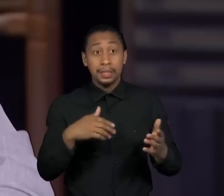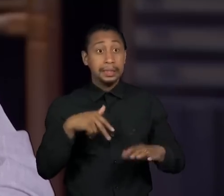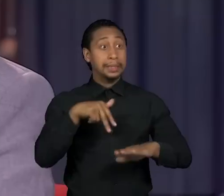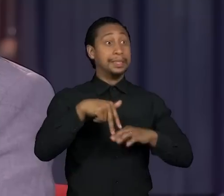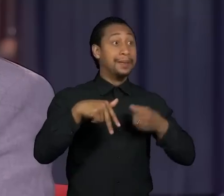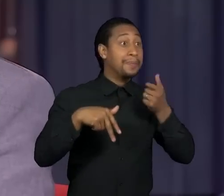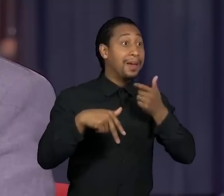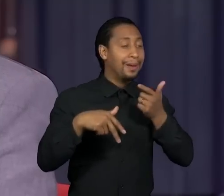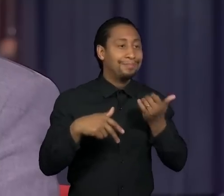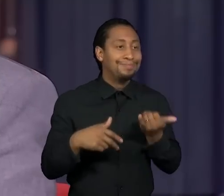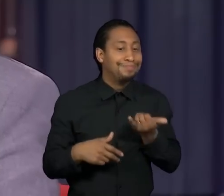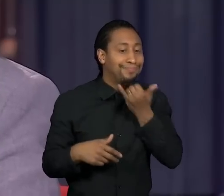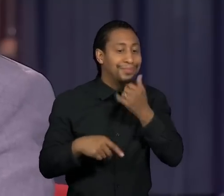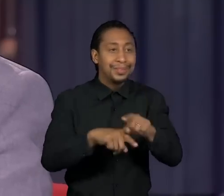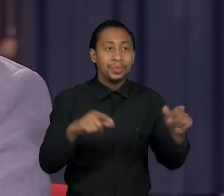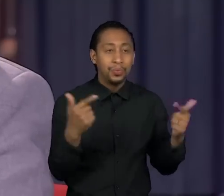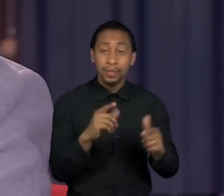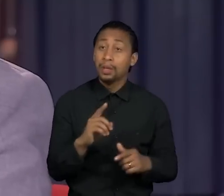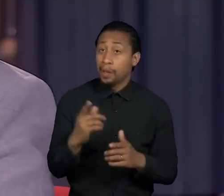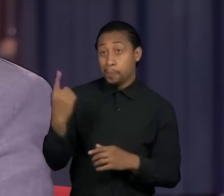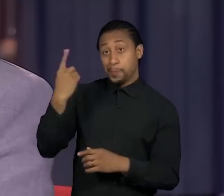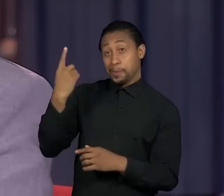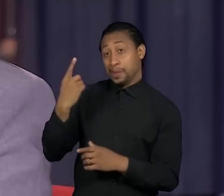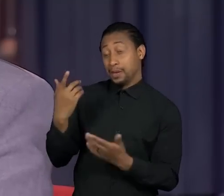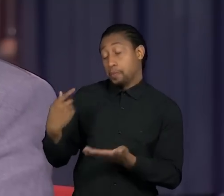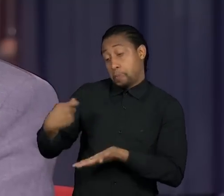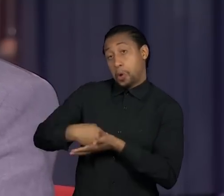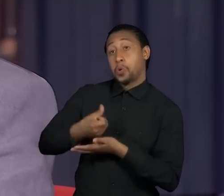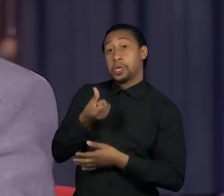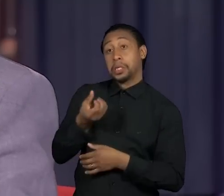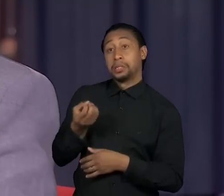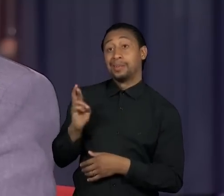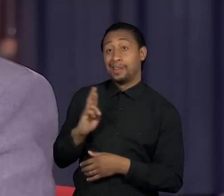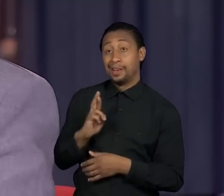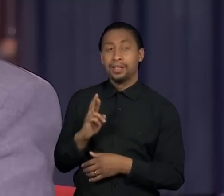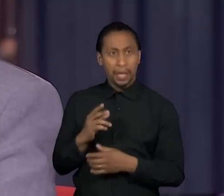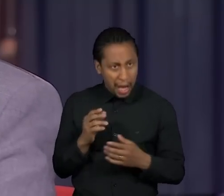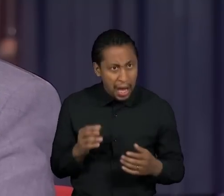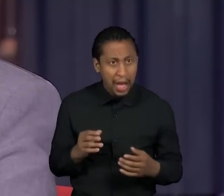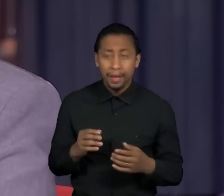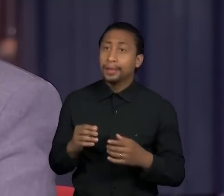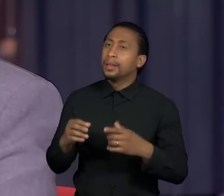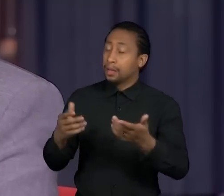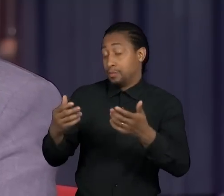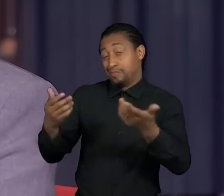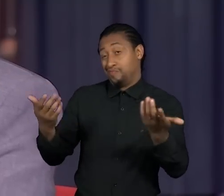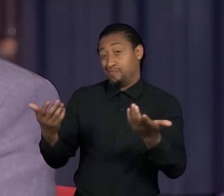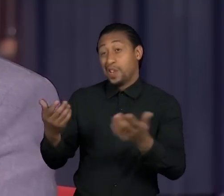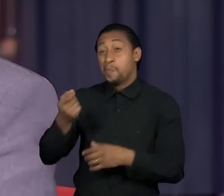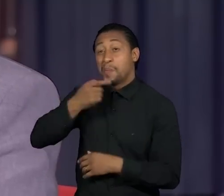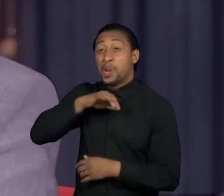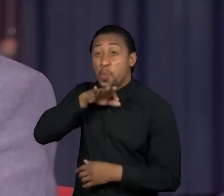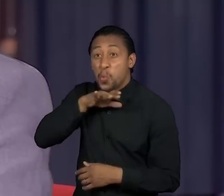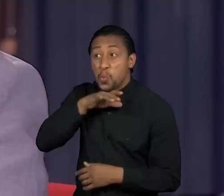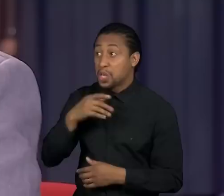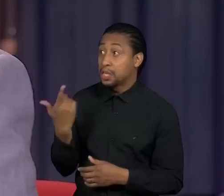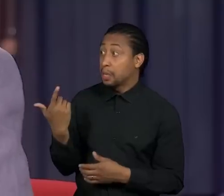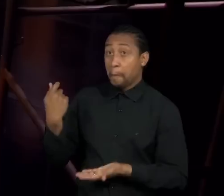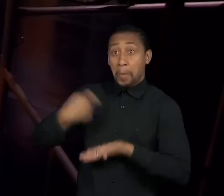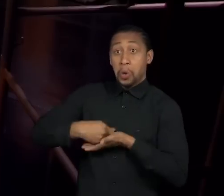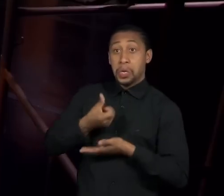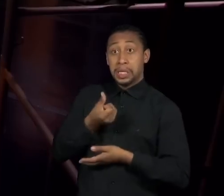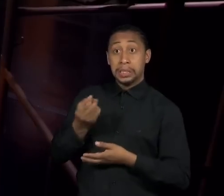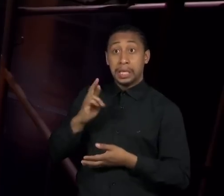Ah, o primeiro show, só que aí eu ganhei R$60. É mesmo? Aí eu falei, pô, se esse show péssimo aqui, eu ganhei R$60, imagina no dia que for